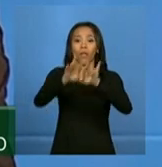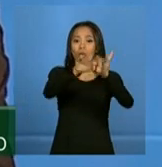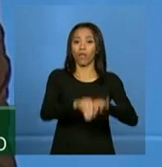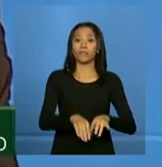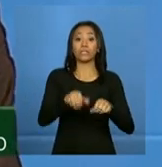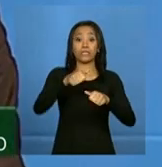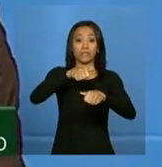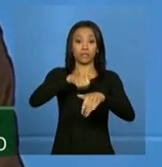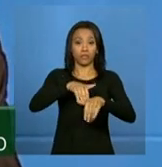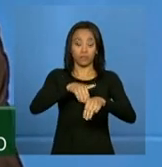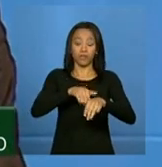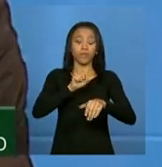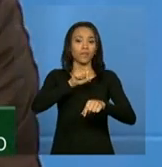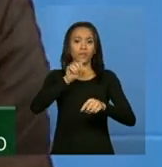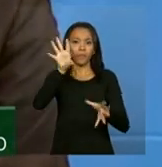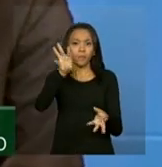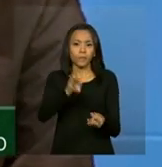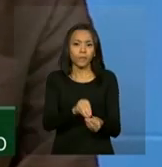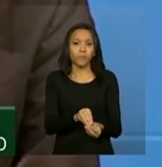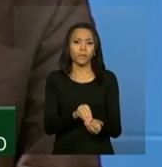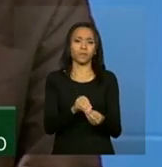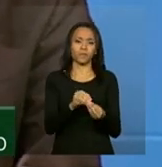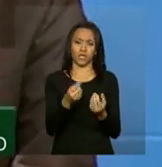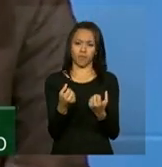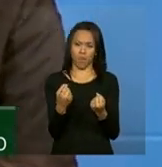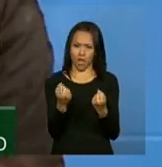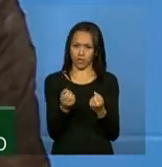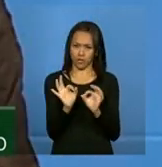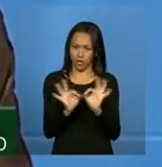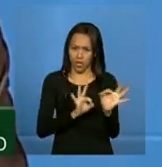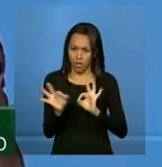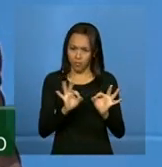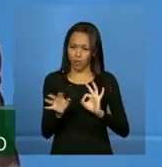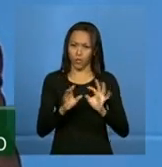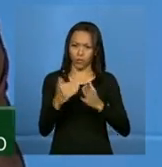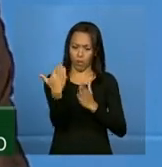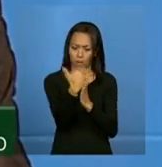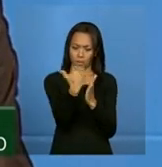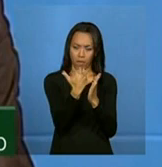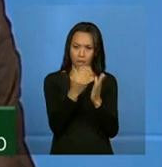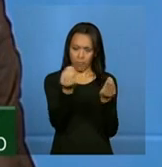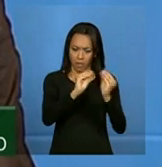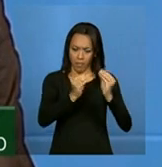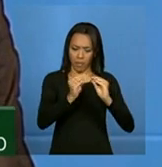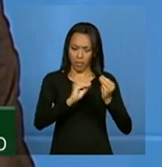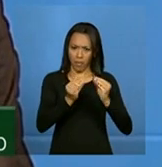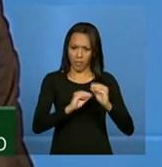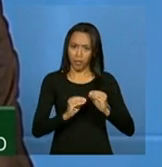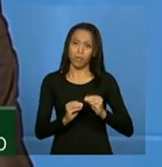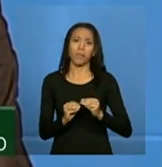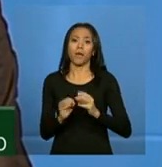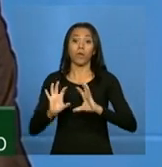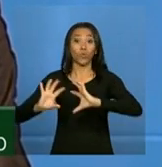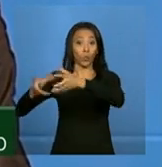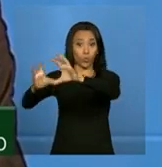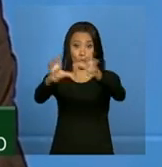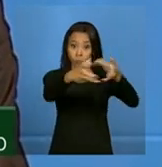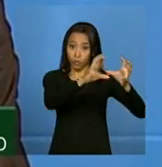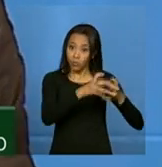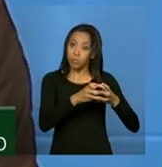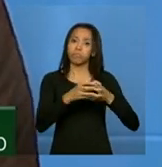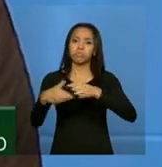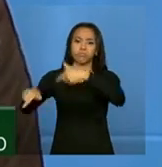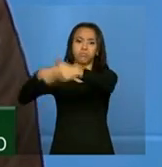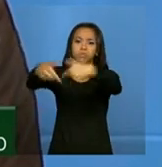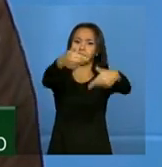se traduzindo em uma abordagem mais sistêmica e integrada, que dá apoio ao desenvolvimento de capacidades institucionais